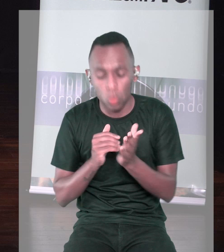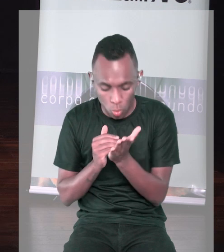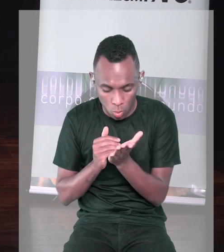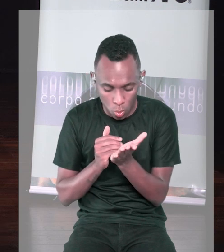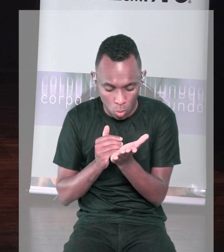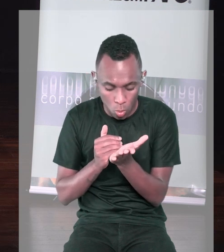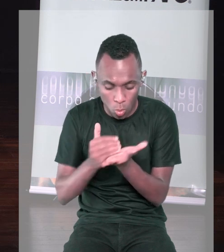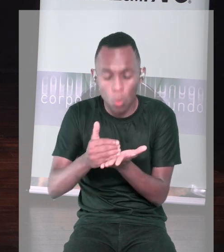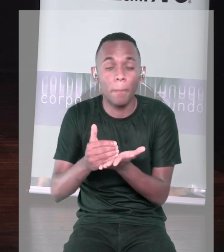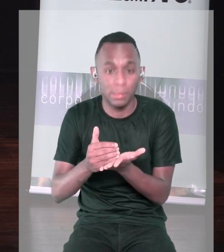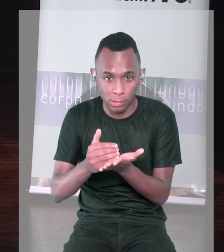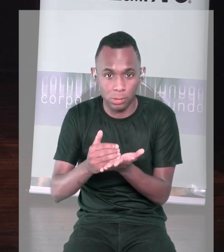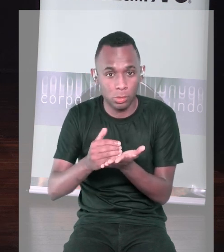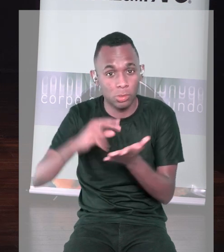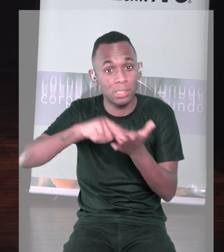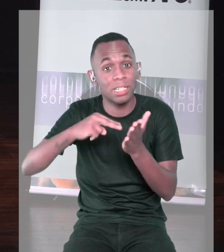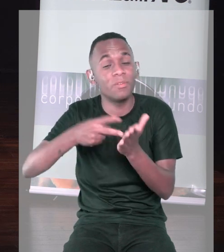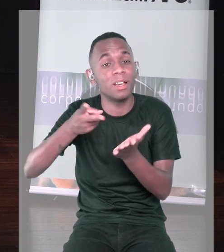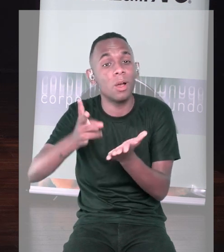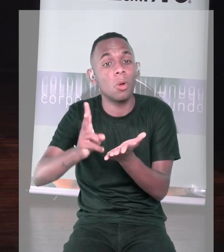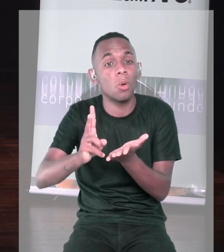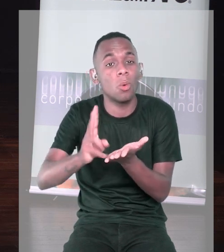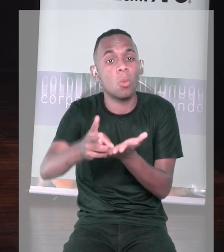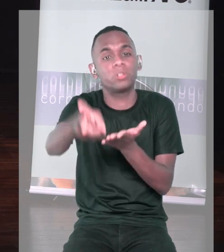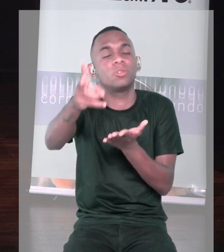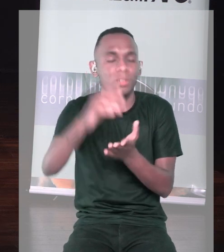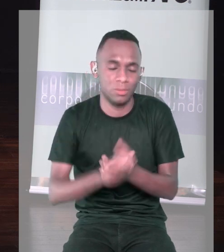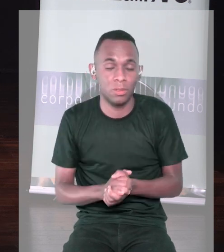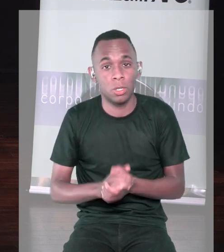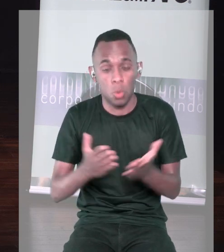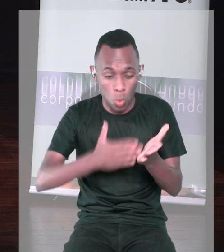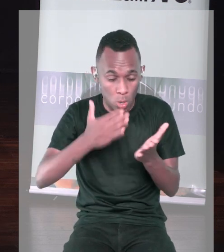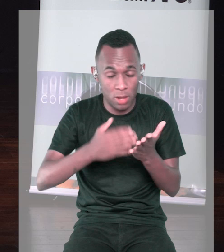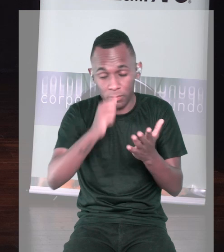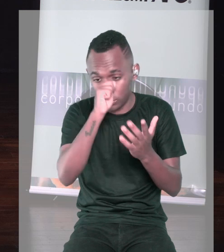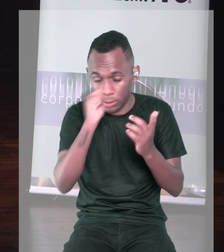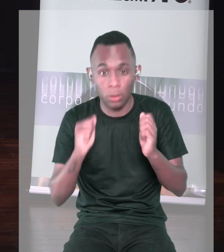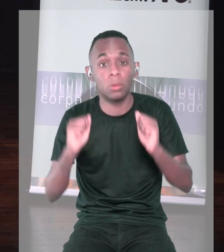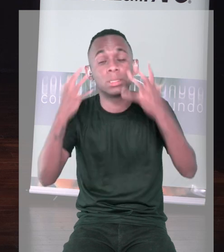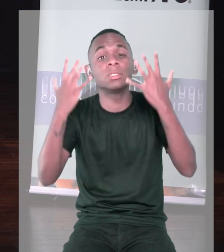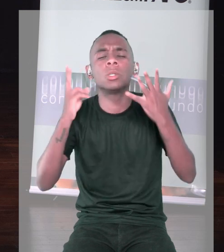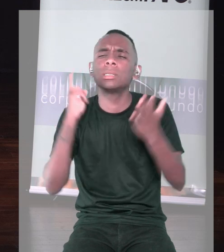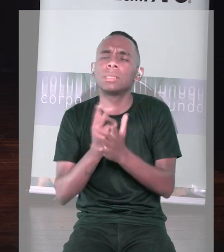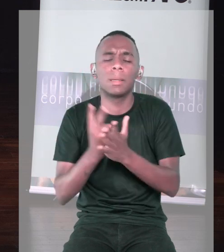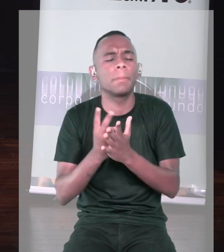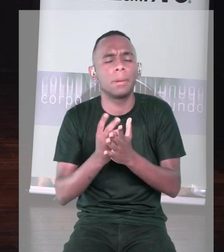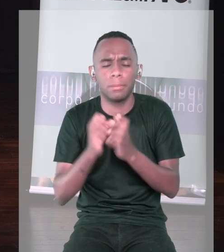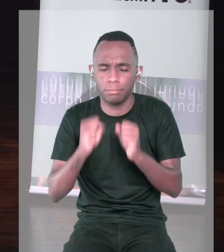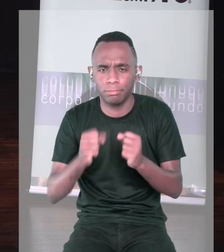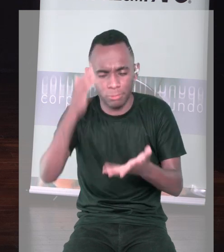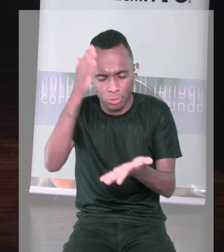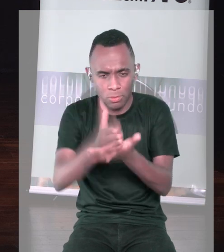afinal, cada começo é só continuação e o livro dos eventos está sempre